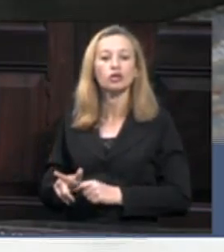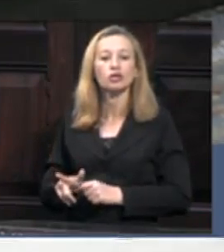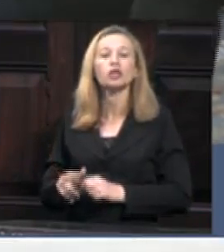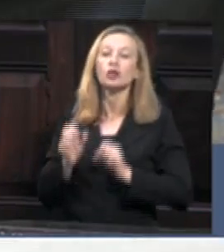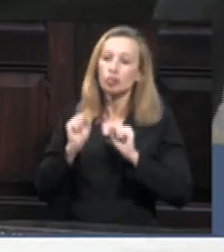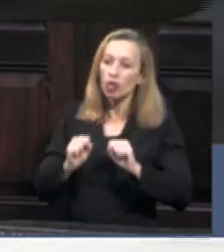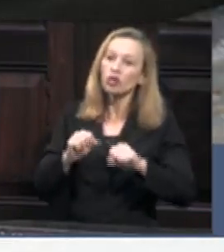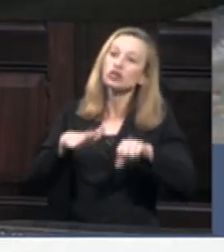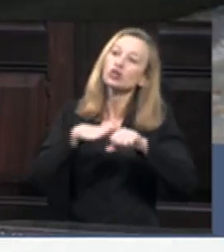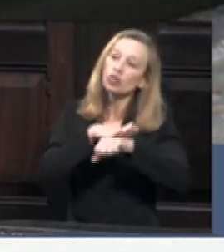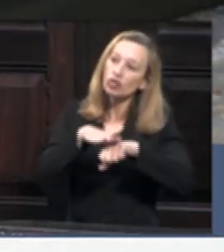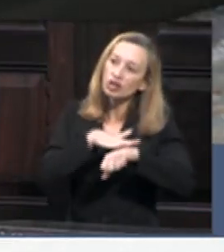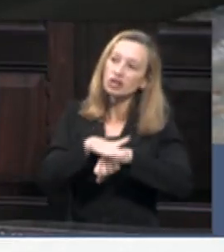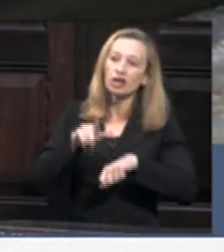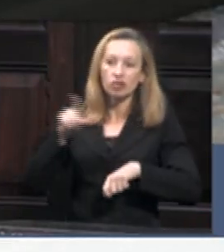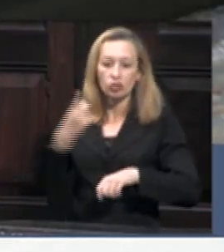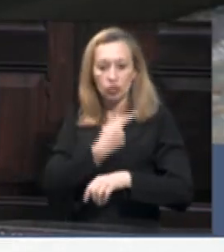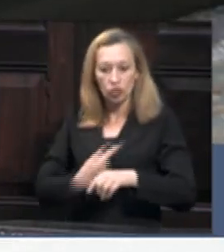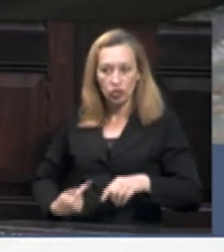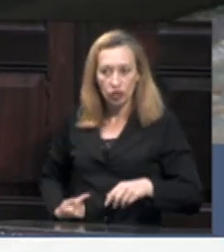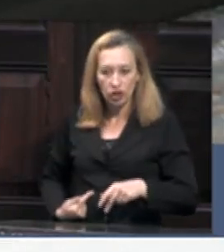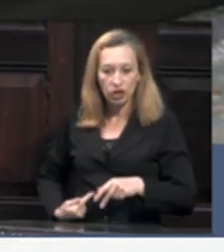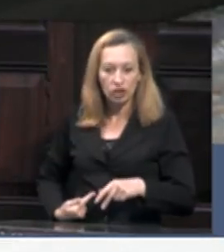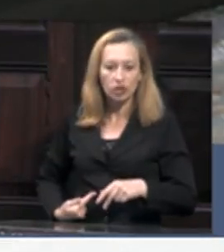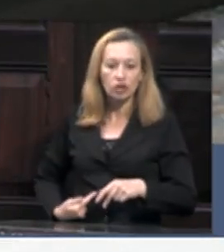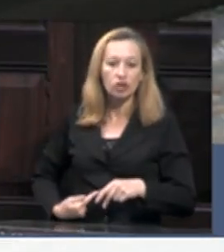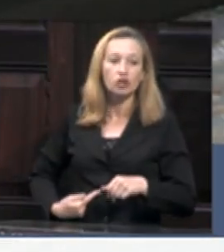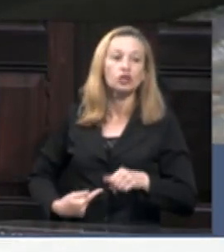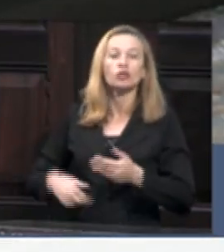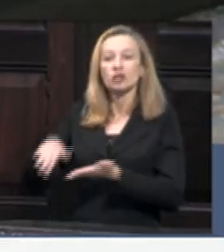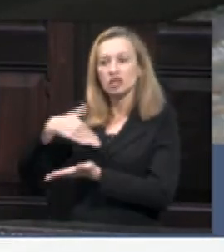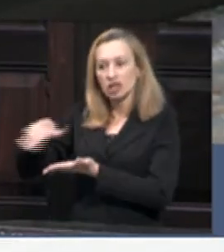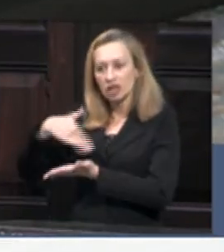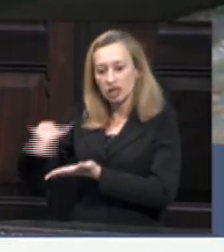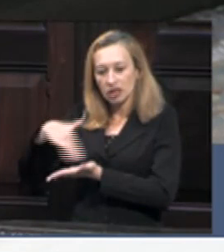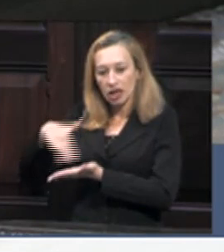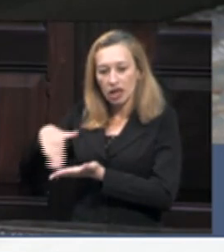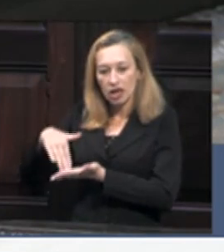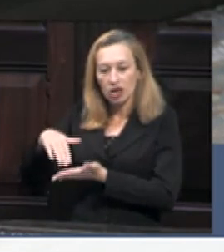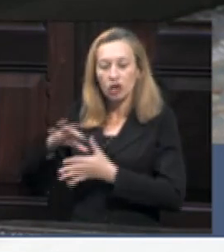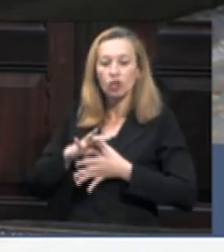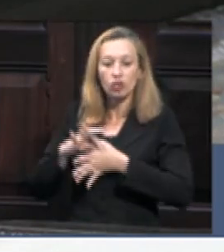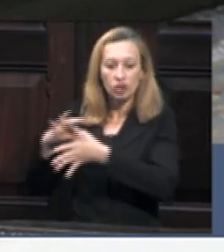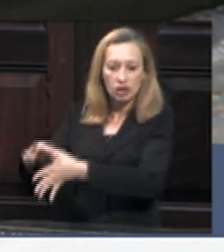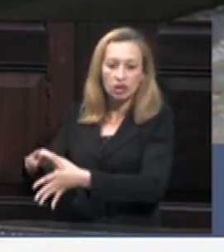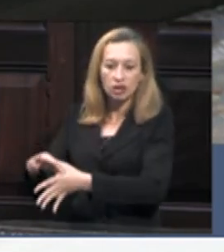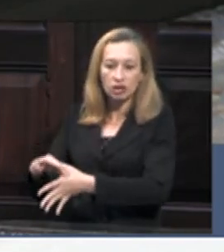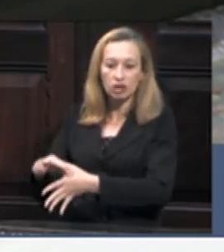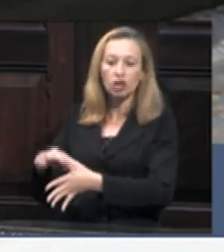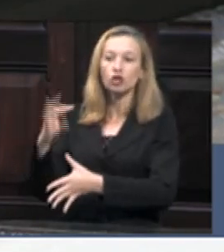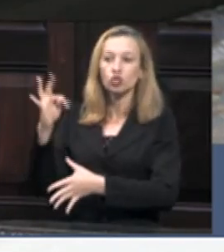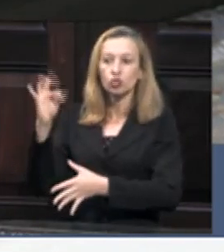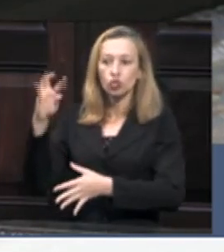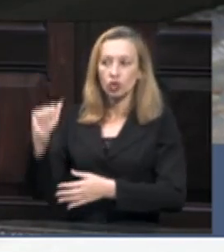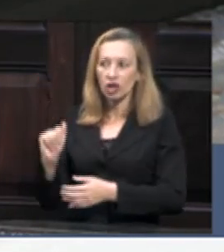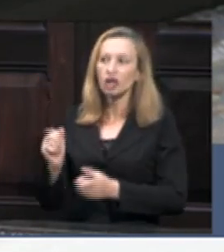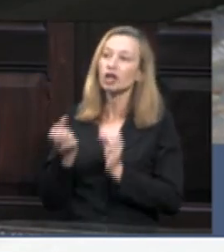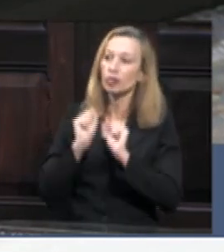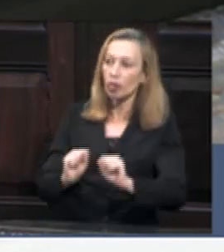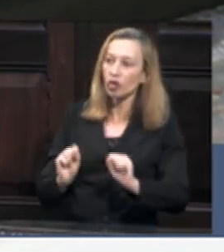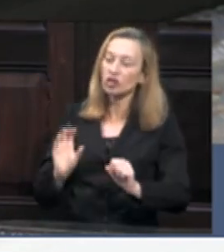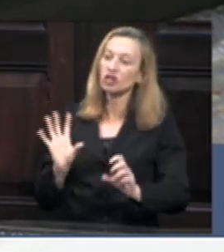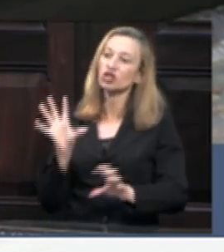possa dialogar novamente com o governo, dialogar com o secretário, com o líder do governo, deputado Tutuca, para que a gente possa